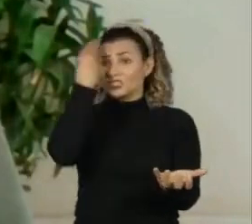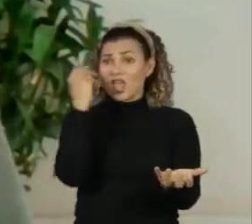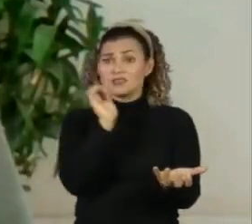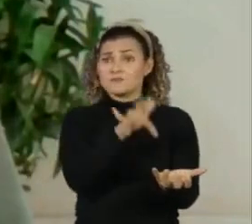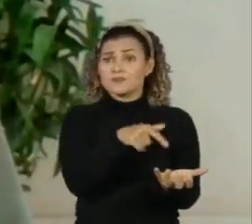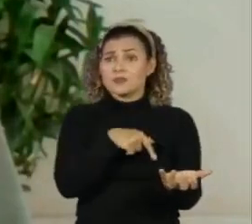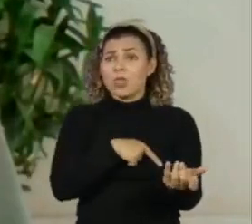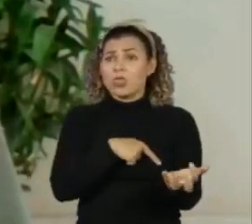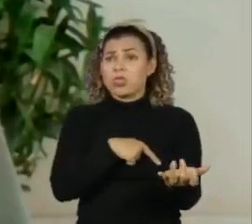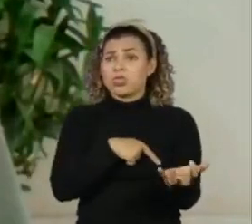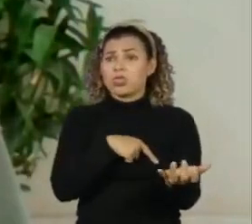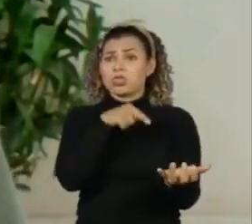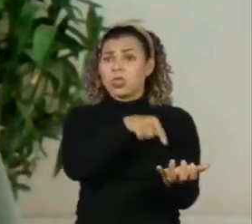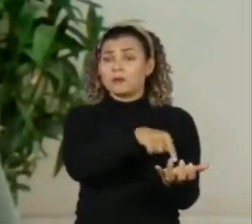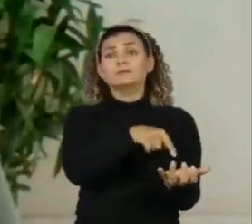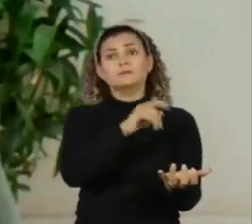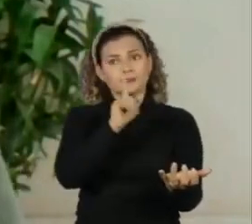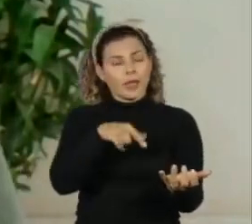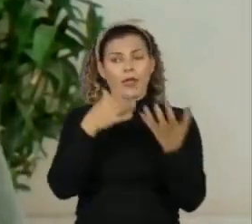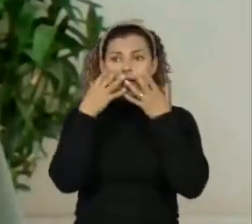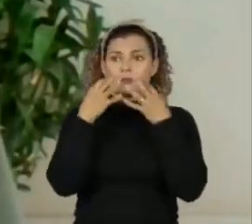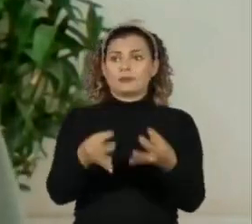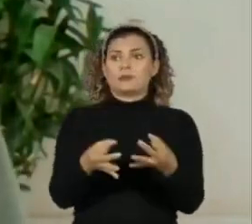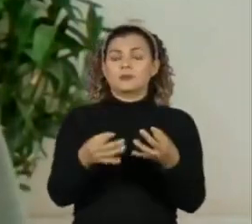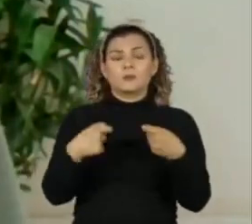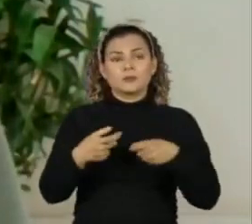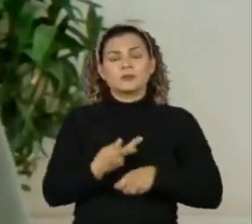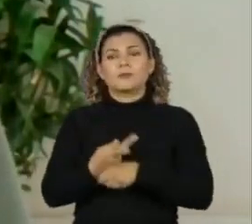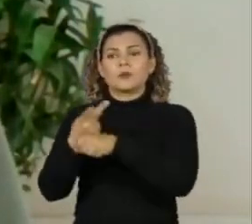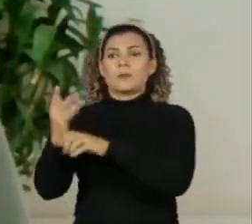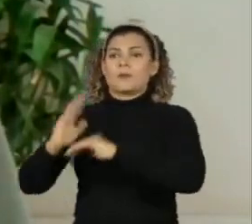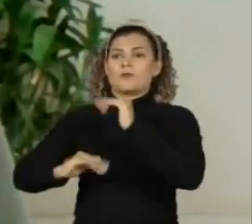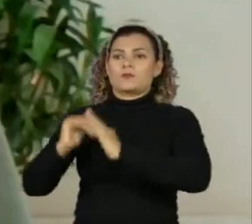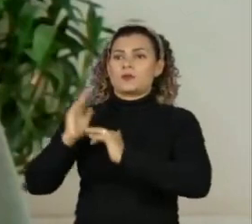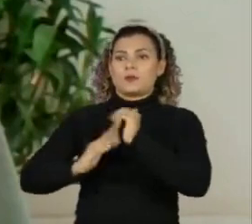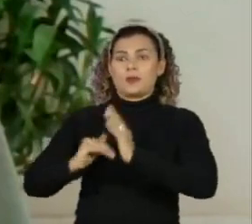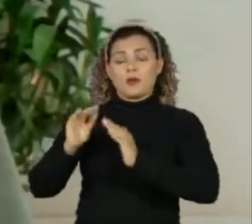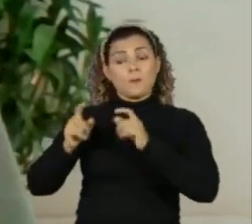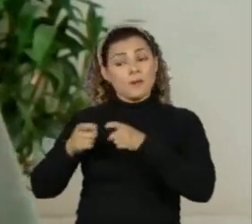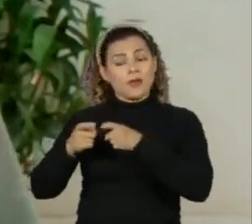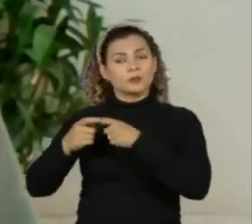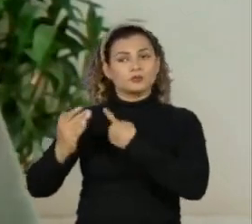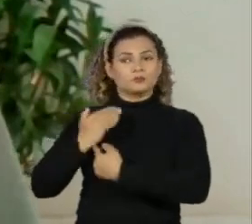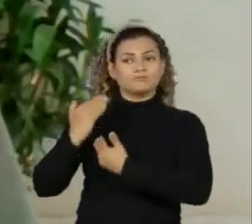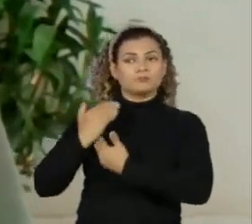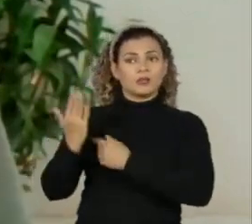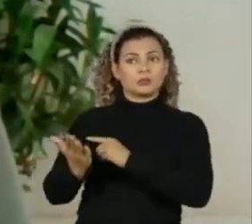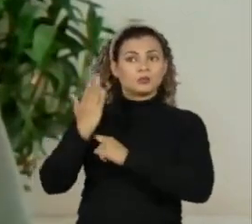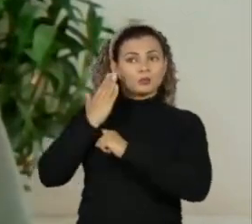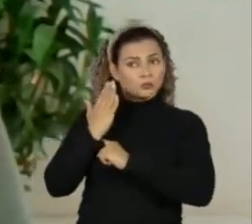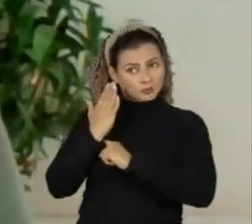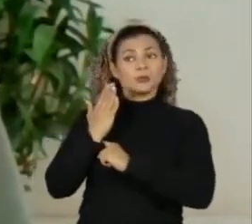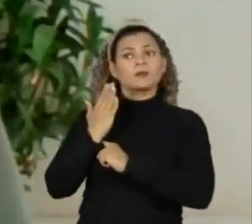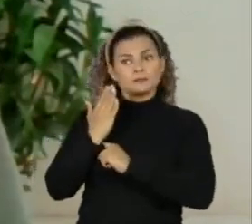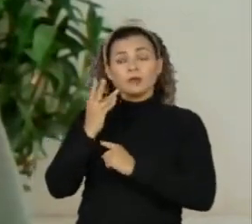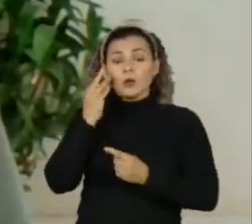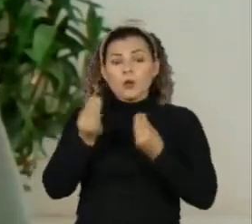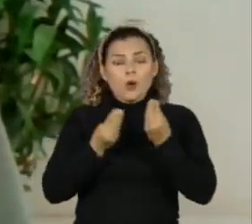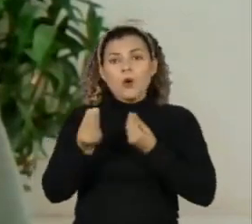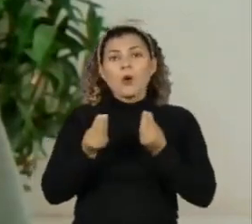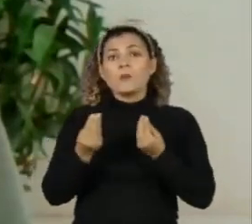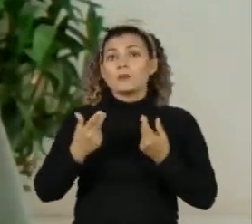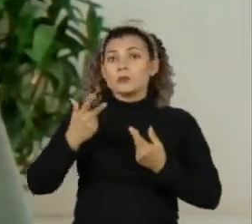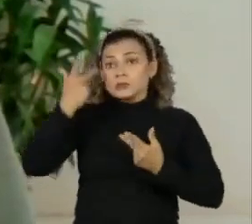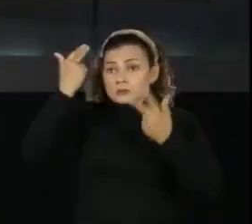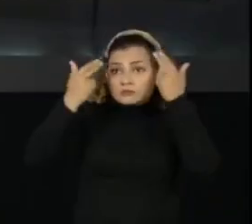eu acho que esses são os sinais de alerta que essa pessoa deve procurar uma atenção médica para a finalidade de uma avaliação e um